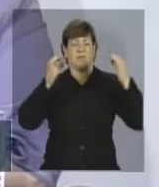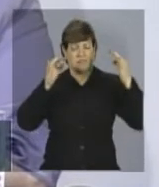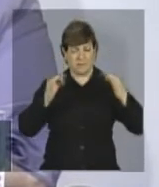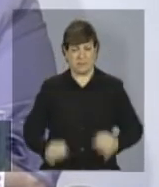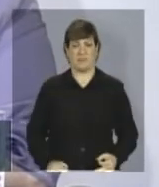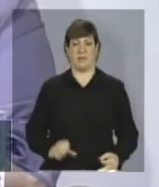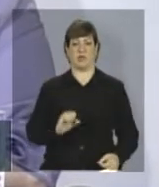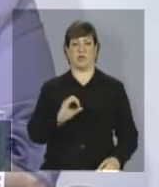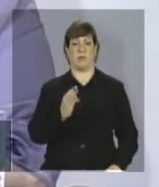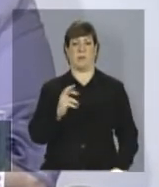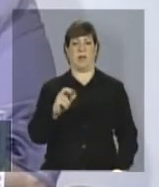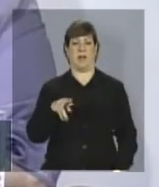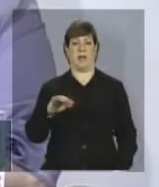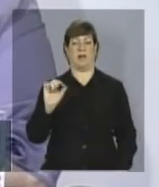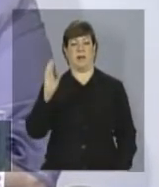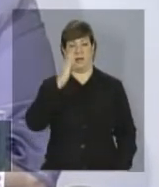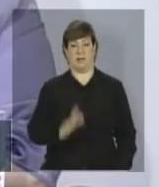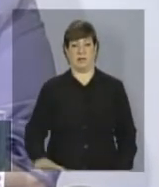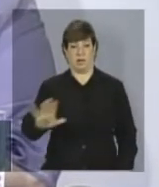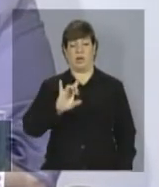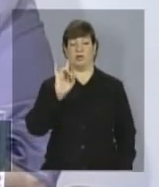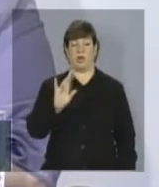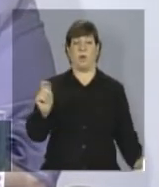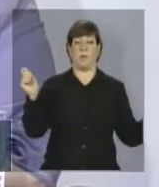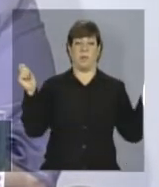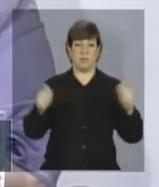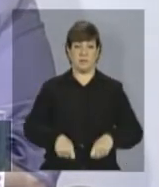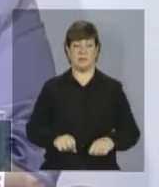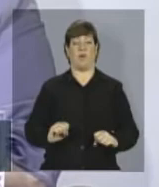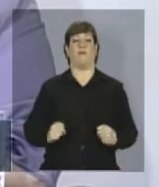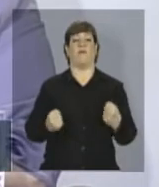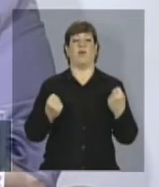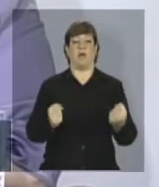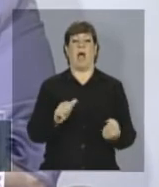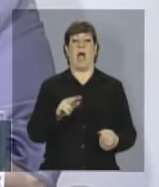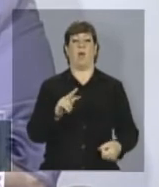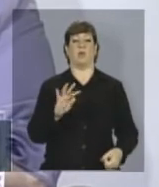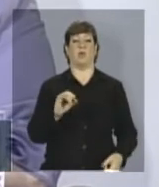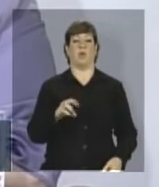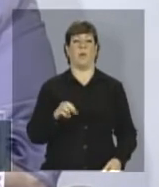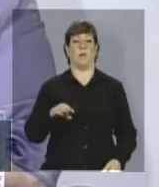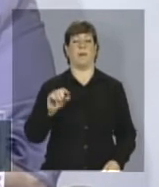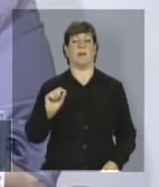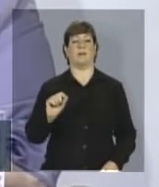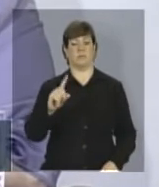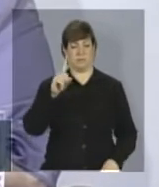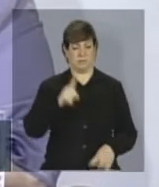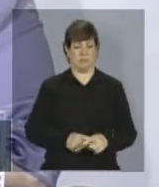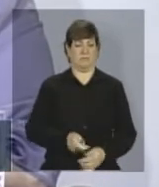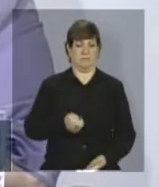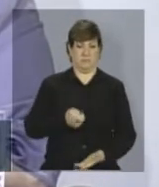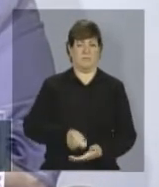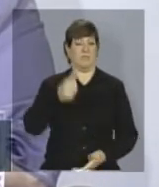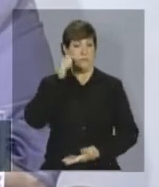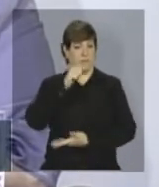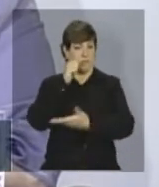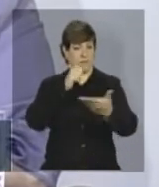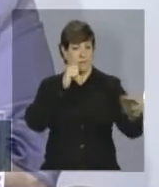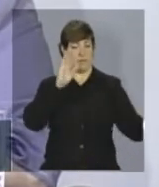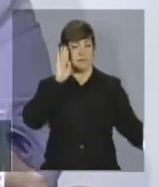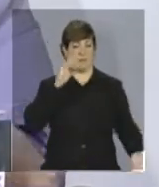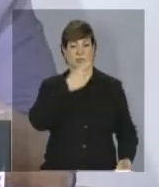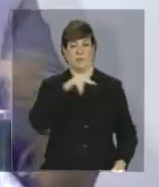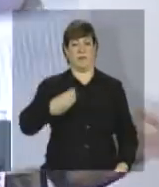que a soberania nacional só é possível com o fortalecimento de autonomia e autodeterminação das mulheres sobre